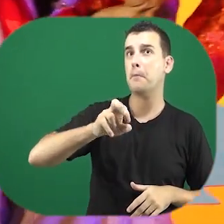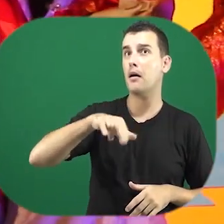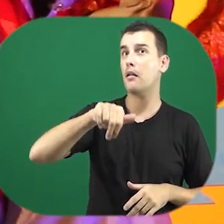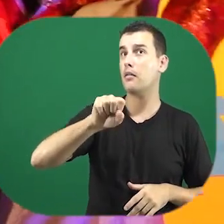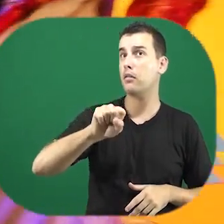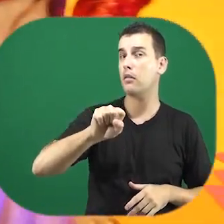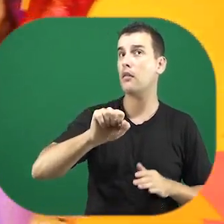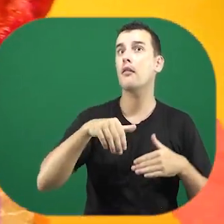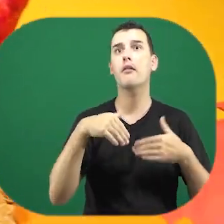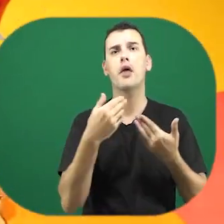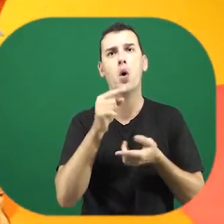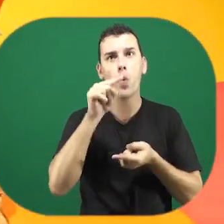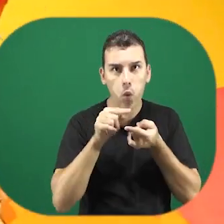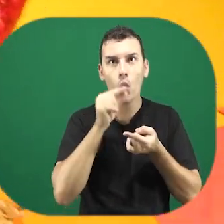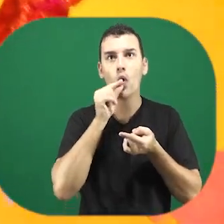Como vai você?